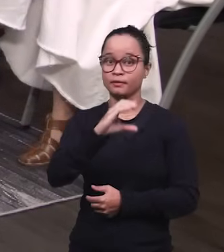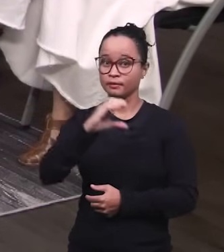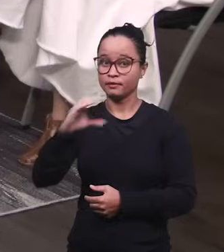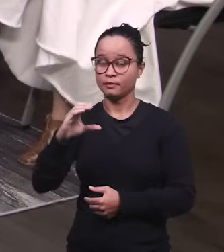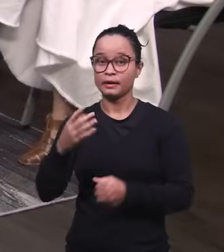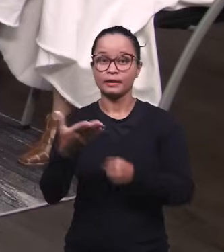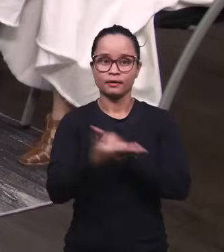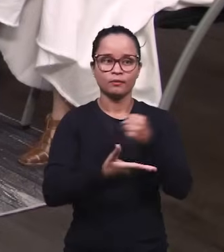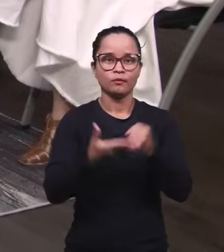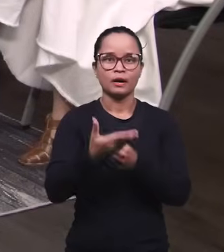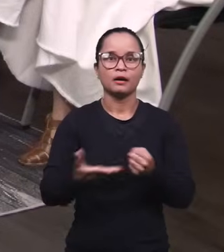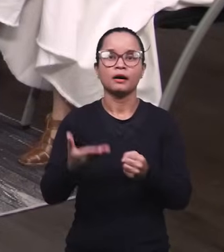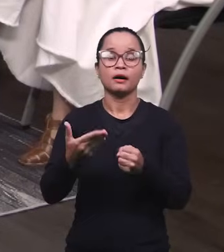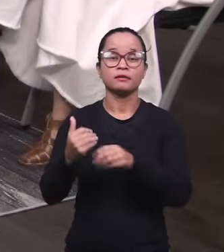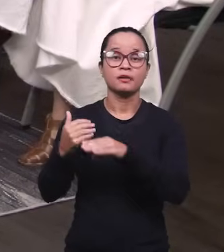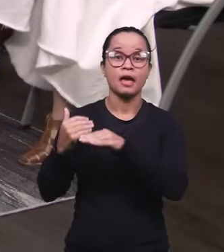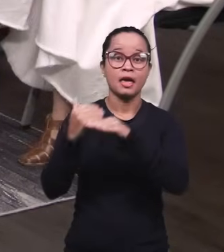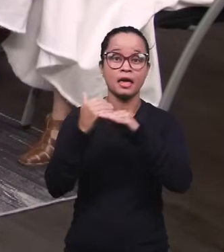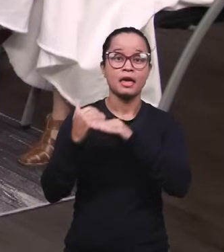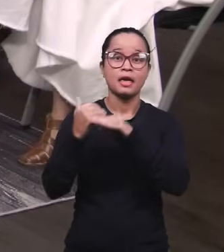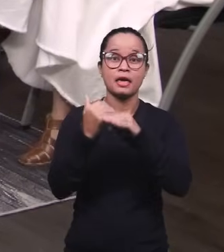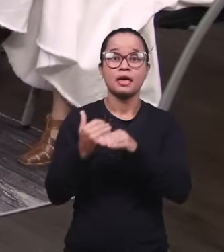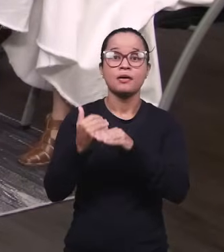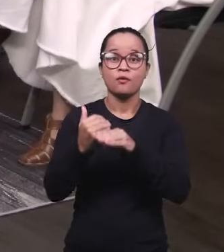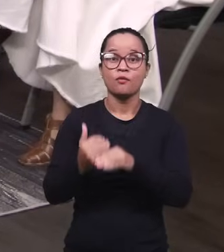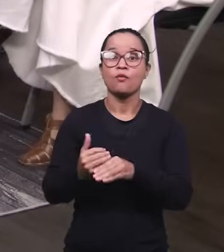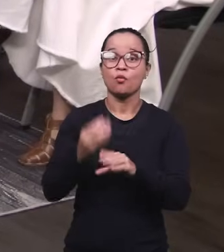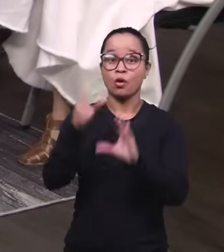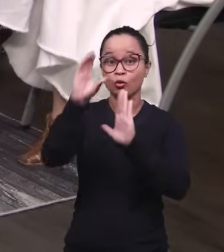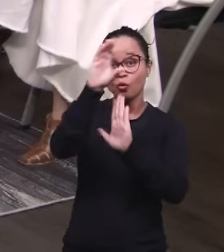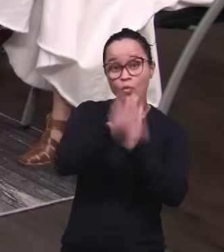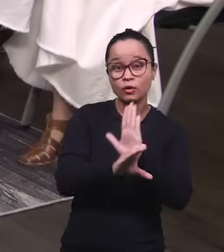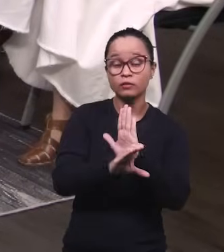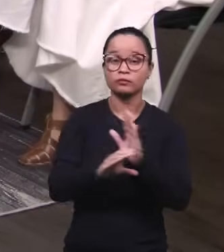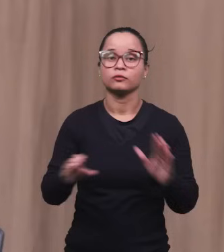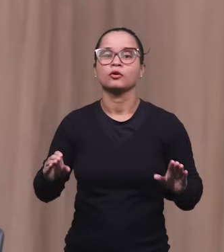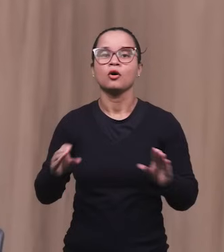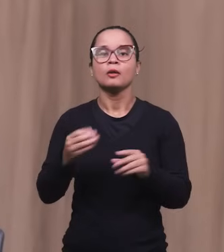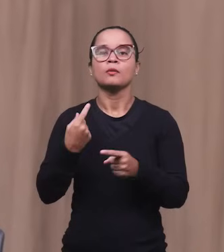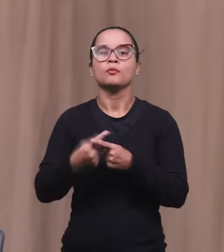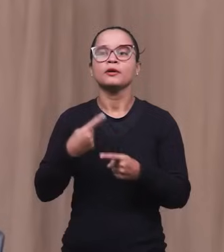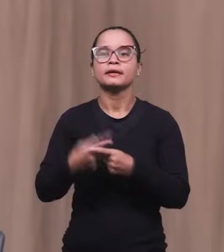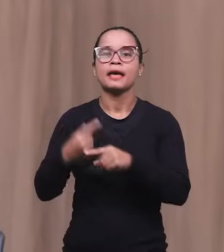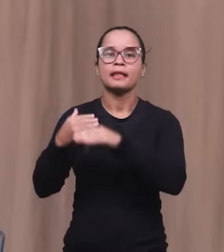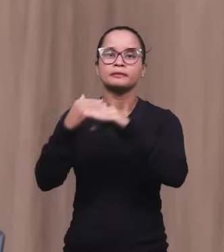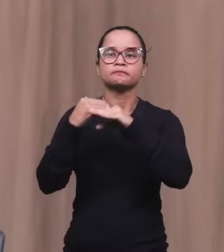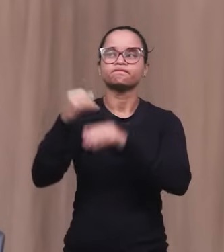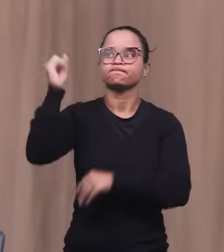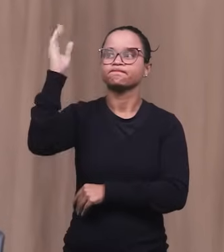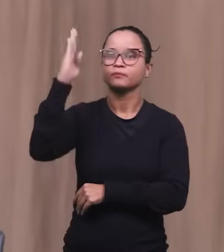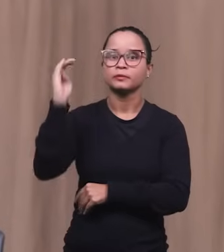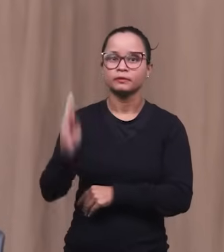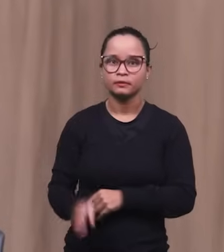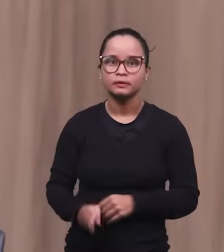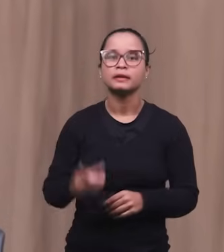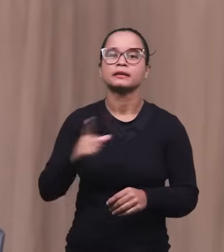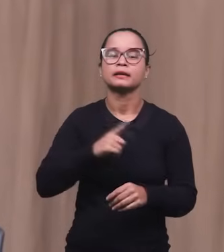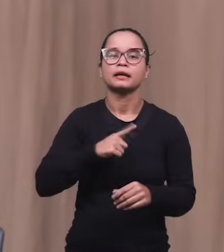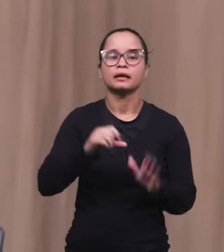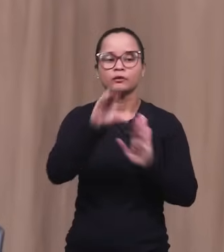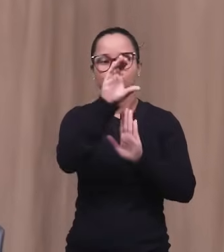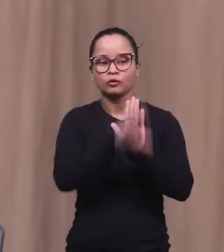é a Base Nacional Comum Curricular. Comum para que todas as escolas do Brasil tenham